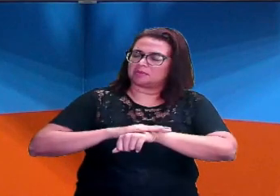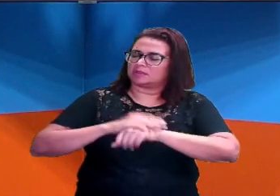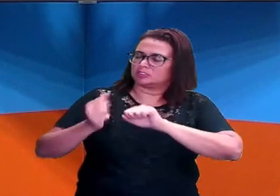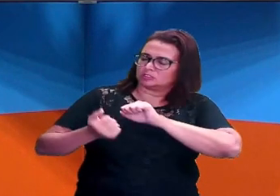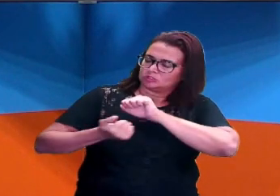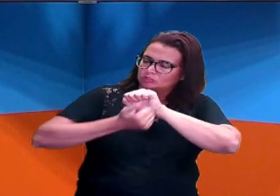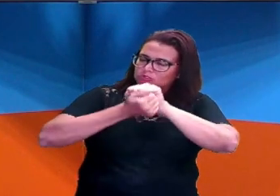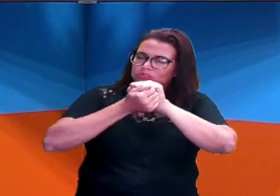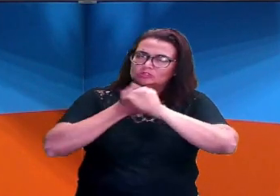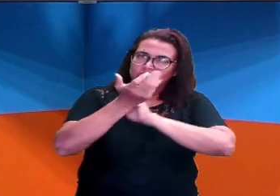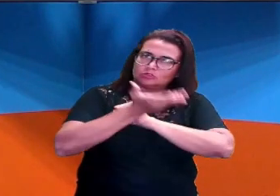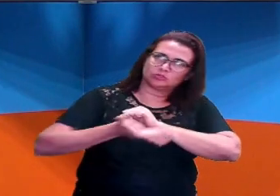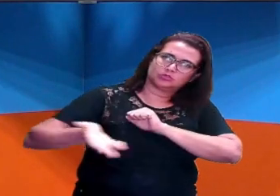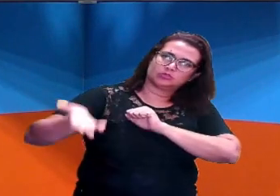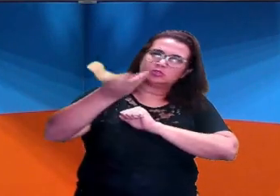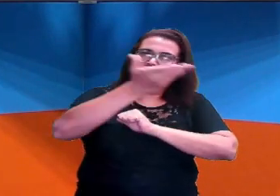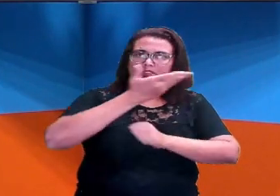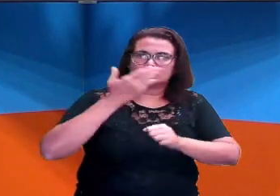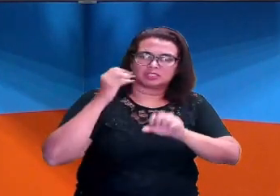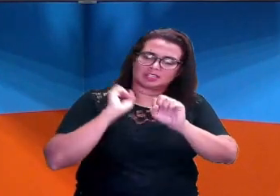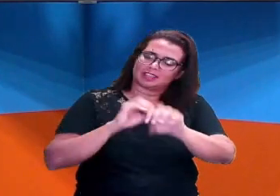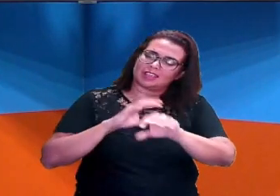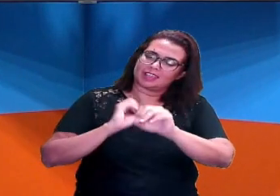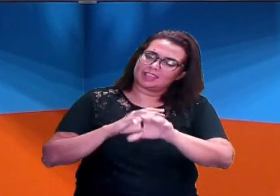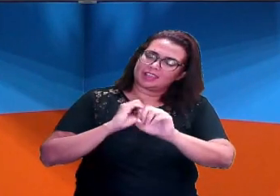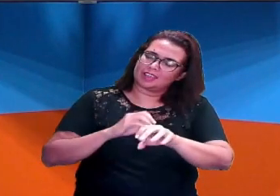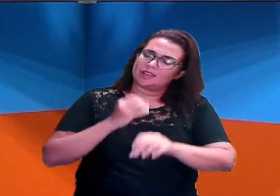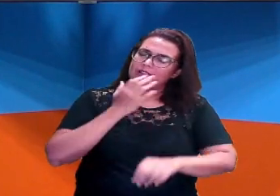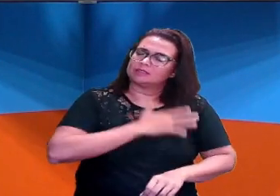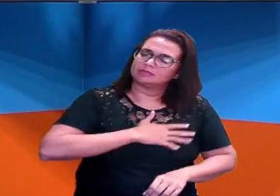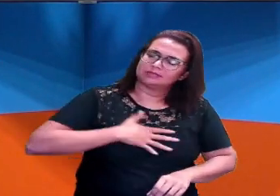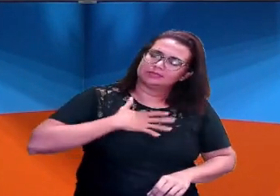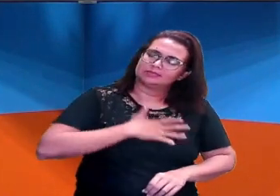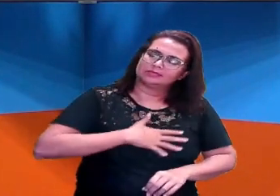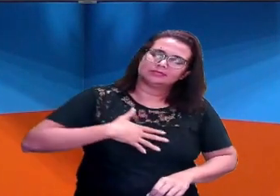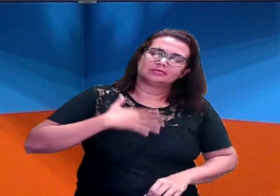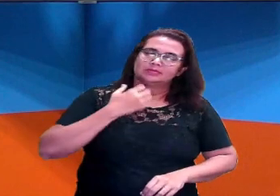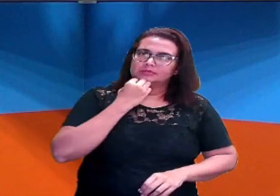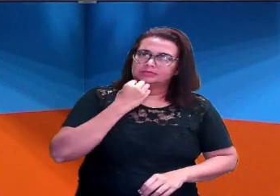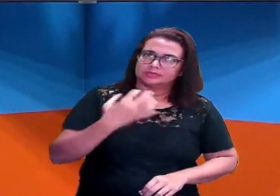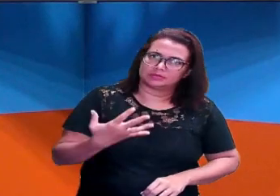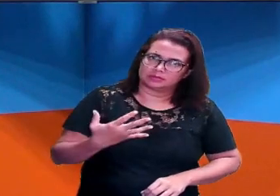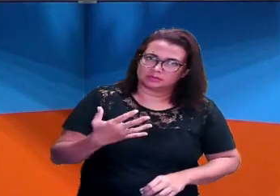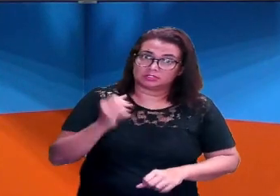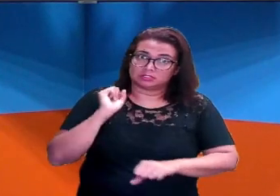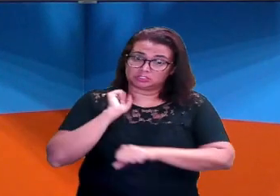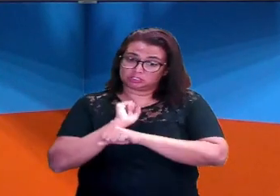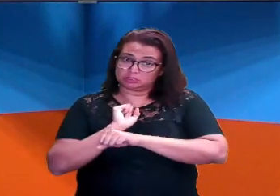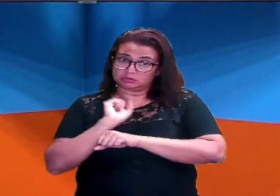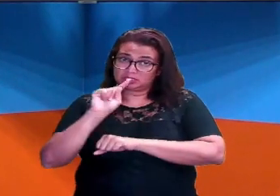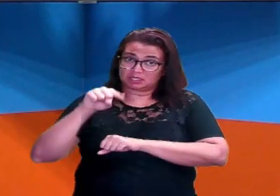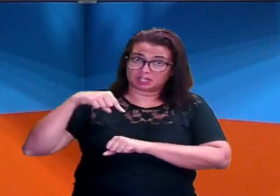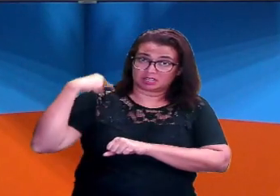com vocês nesta aula que é muito gratificante. Então, te espero.